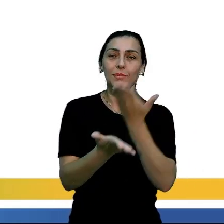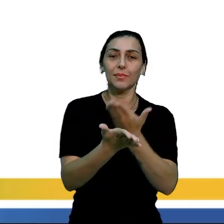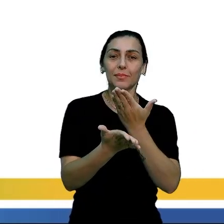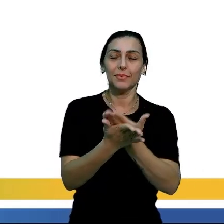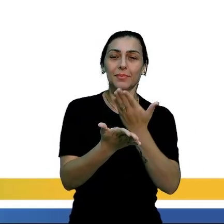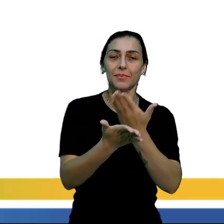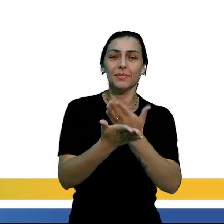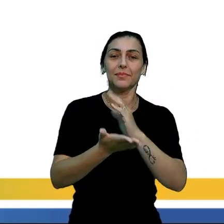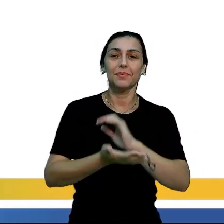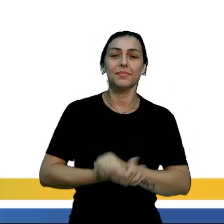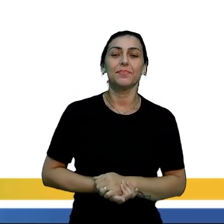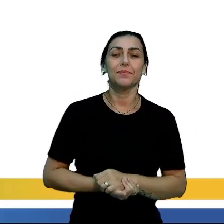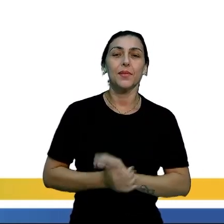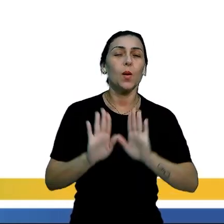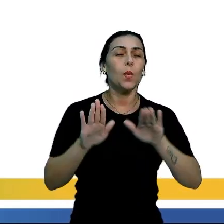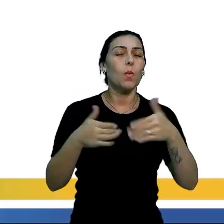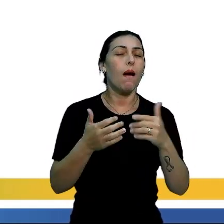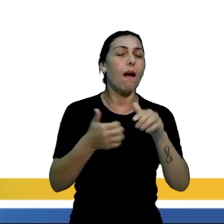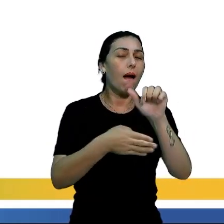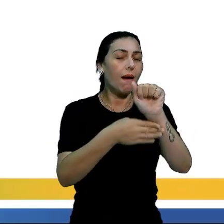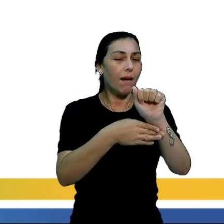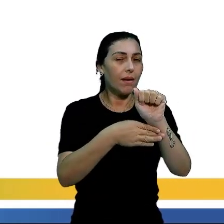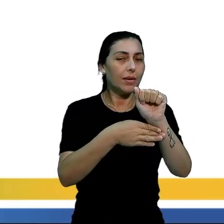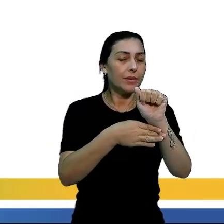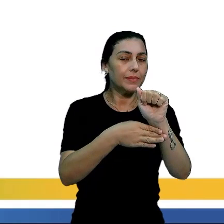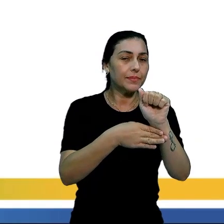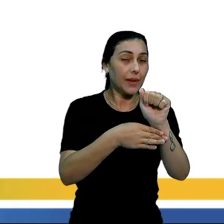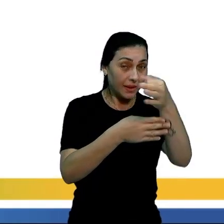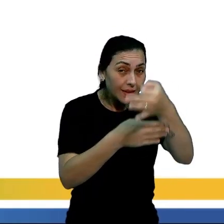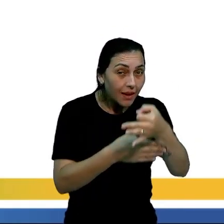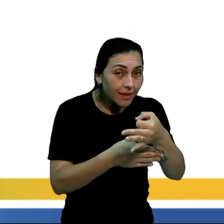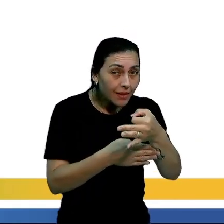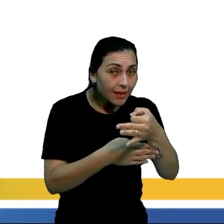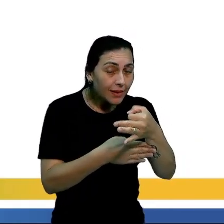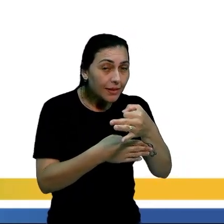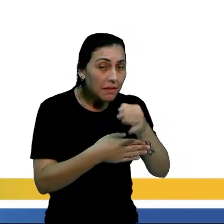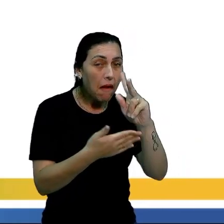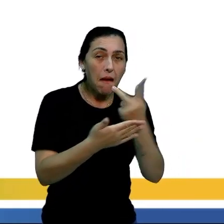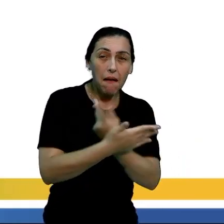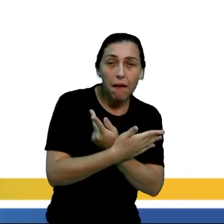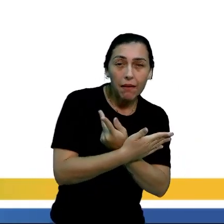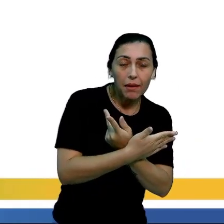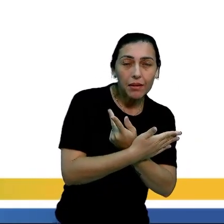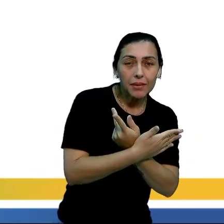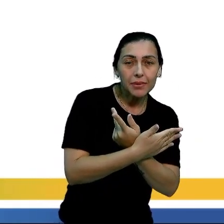Então vamos ver, qual vocês acham? A letra A é a correta? É a incorreta?